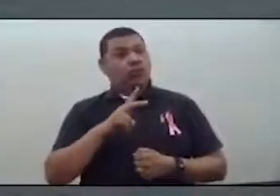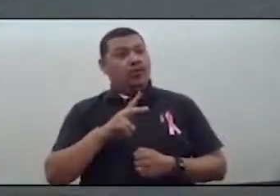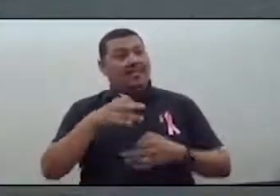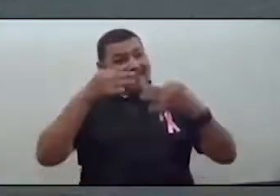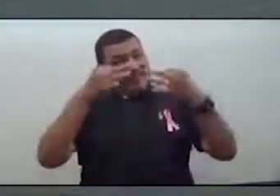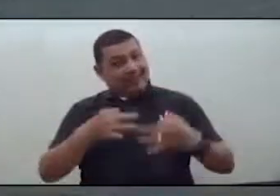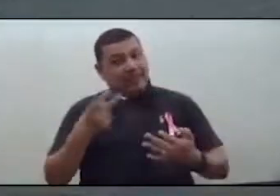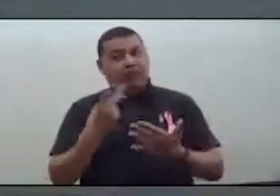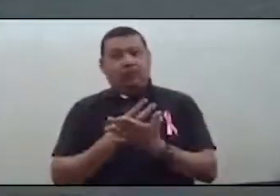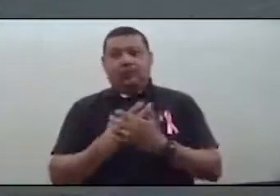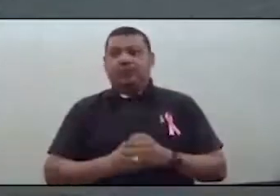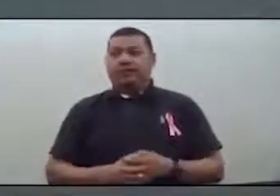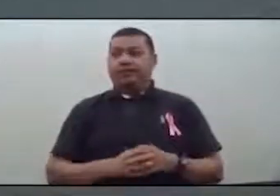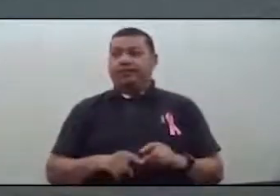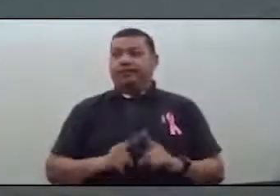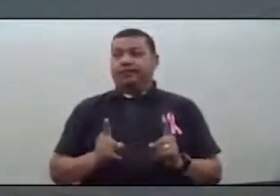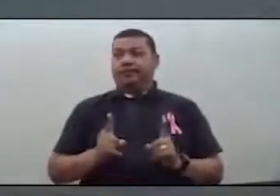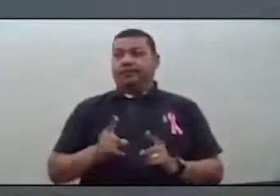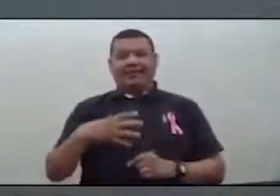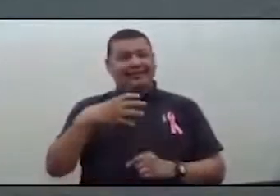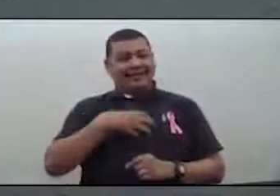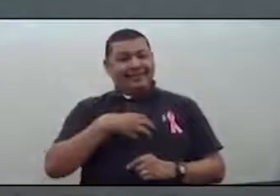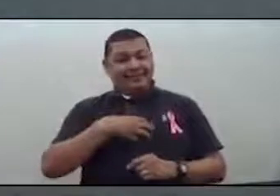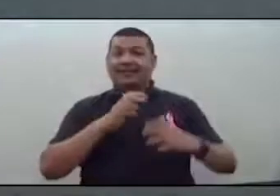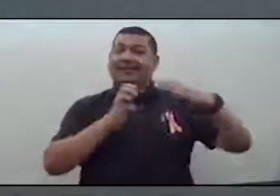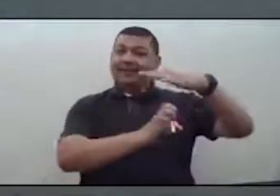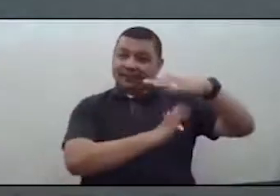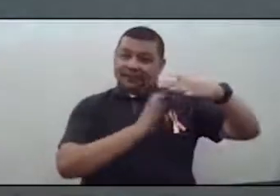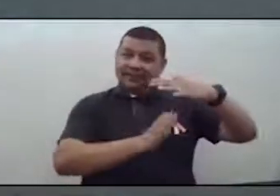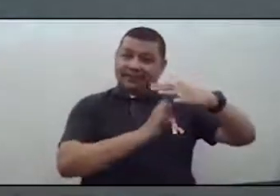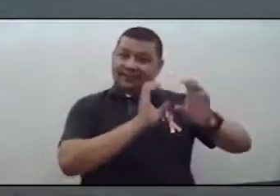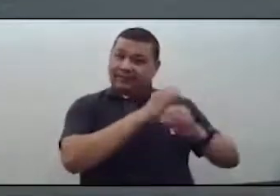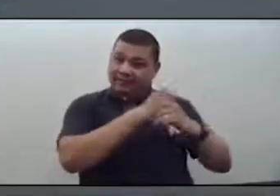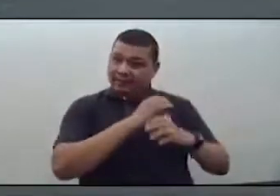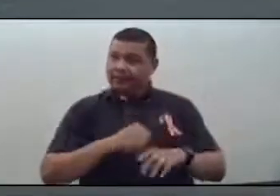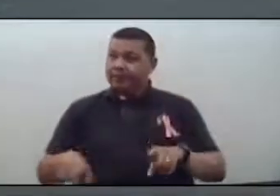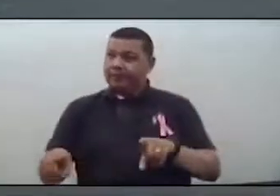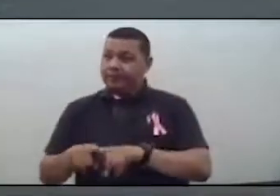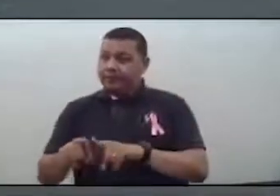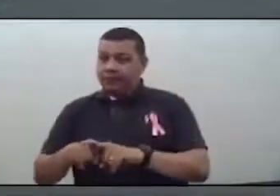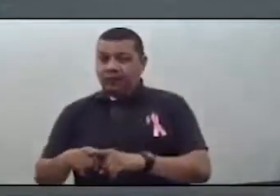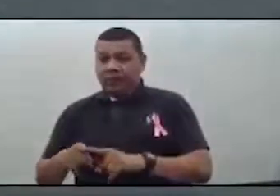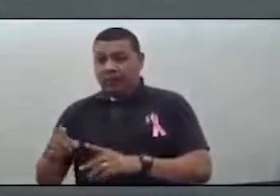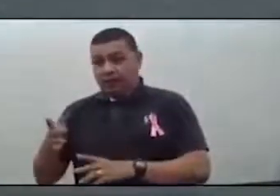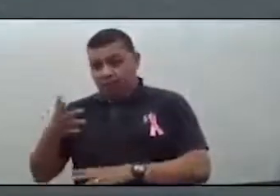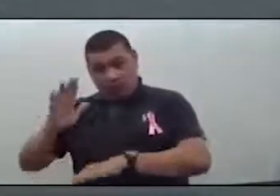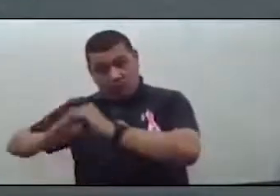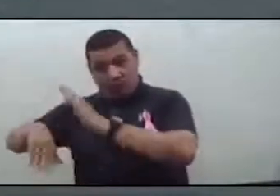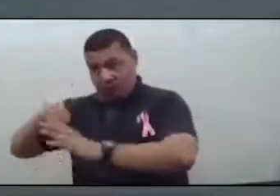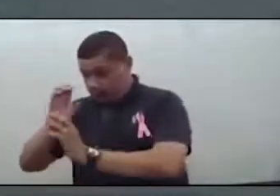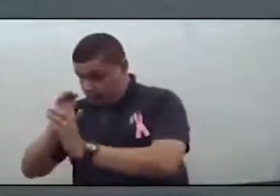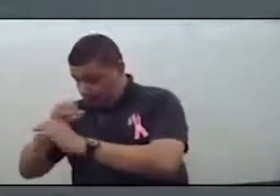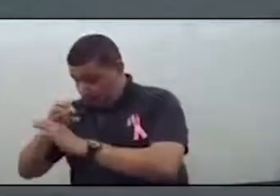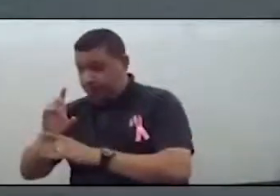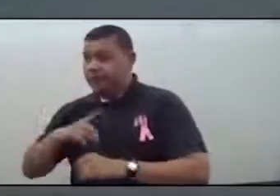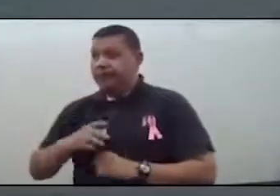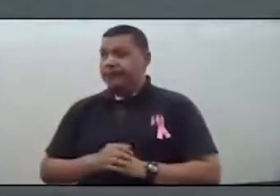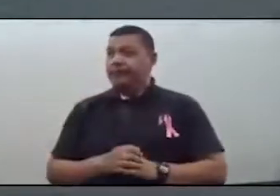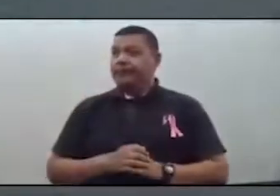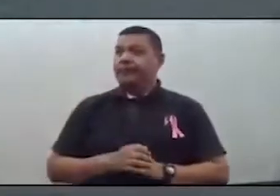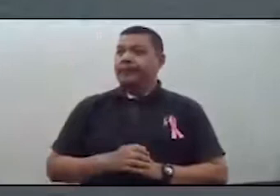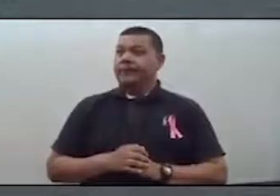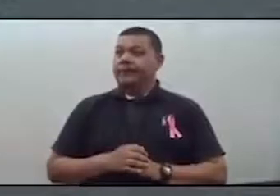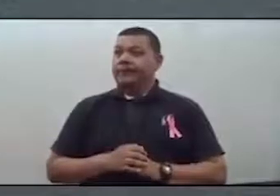aí vai. E, infelizmente, tanto a empresa que planejou quanto os engenheiros, e eu vou eximir mais uma pessoa aqui,